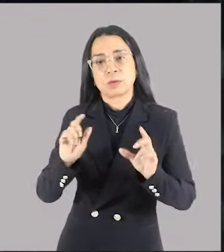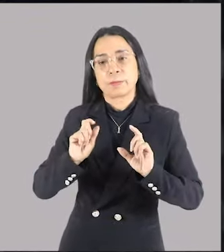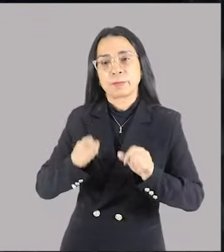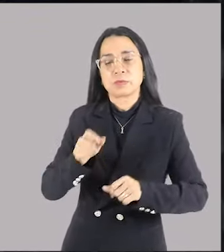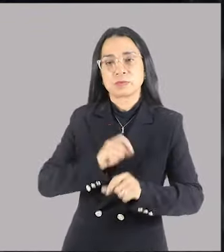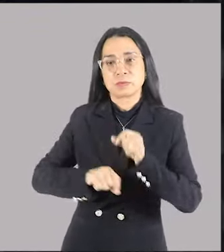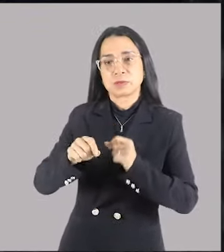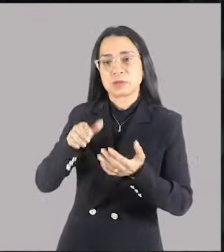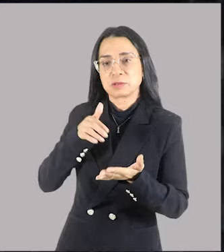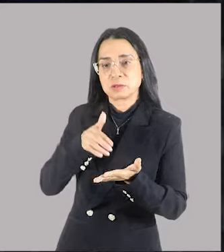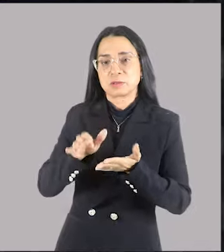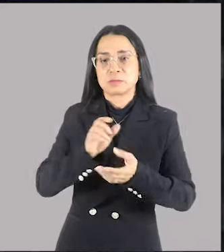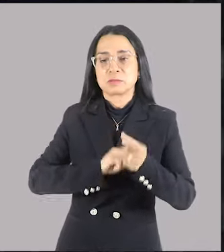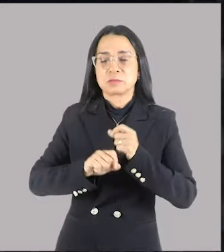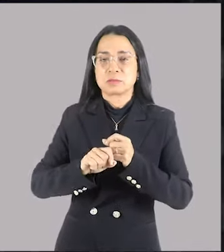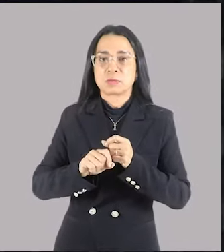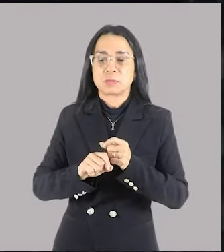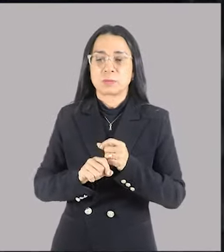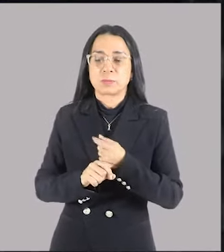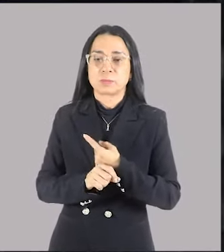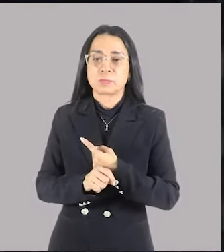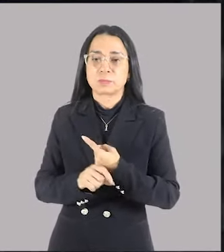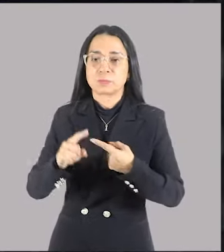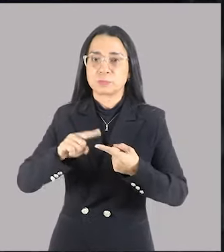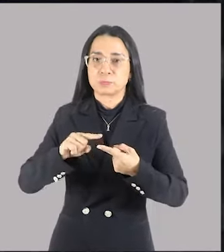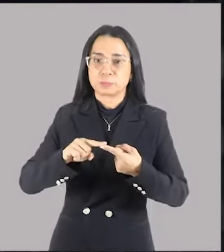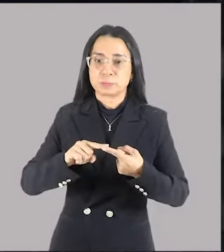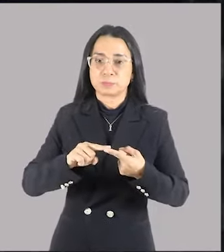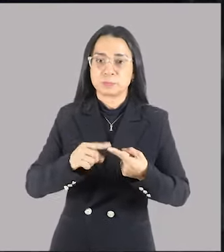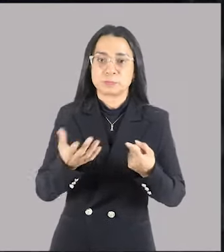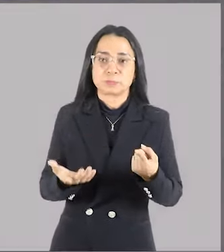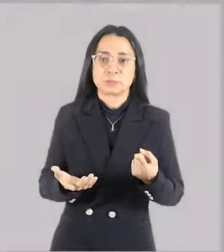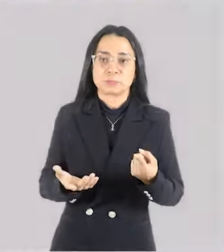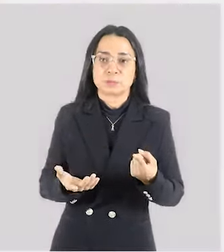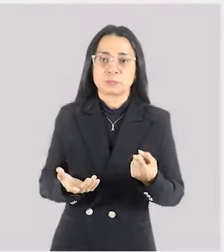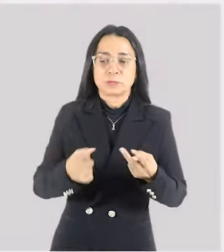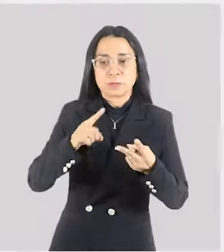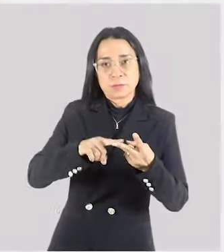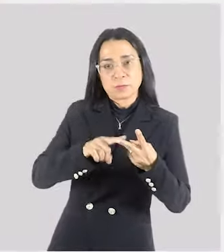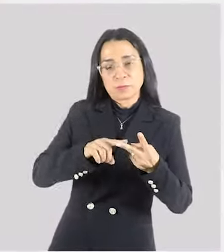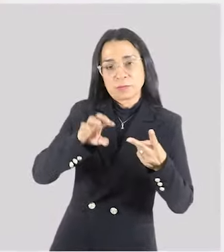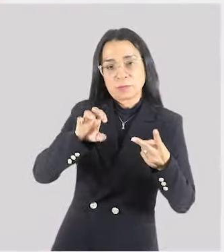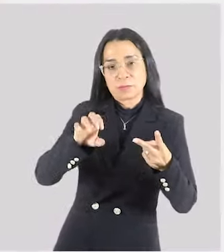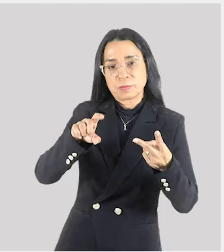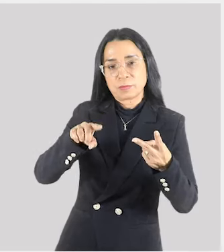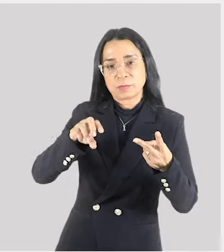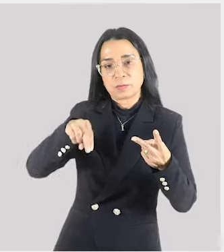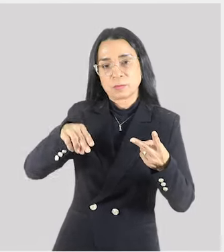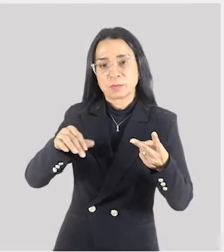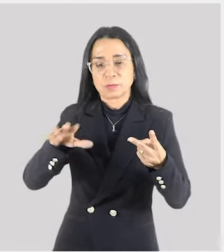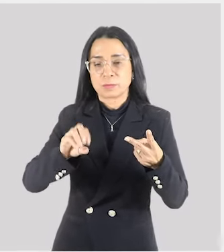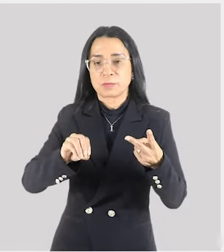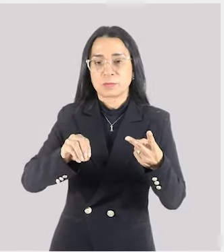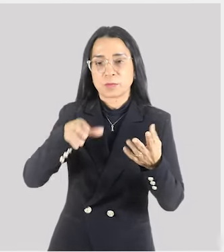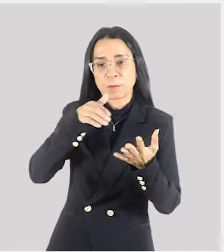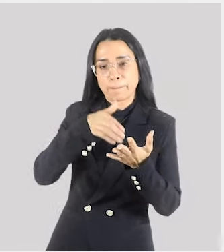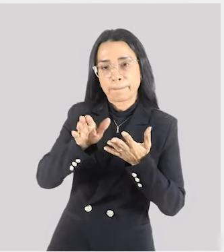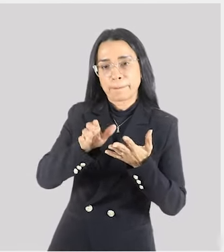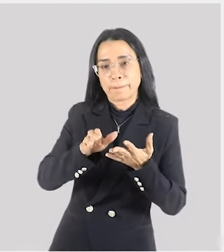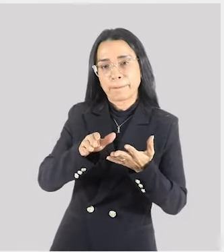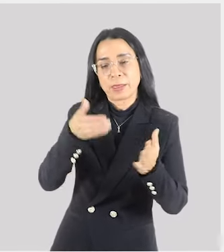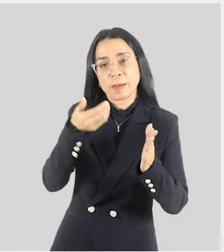possibilidades de demissão do do seu cargo público já a exoneração é a perda do cargo sem